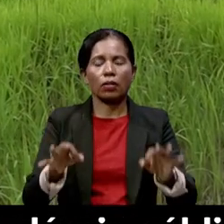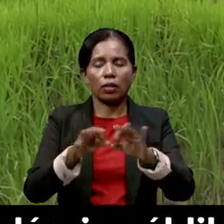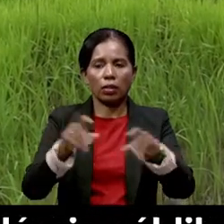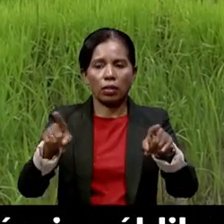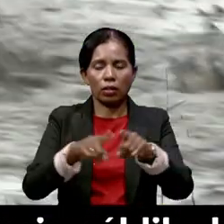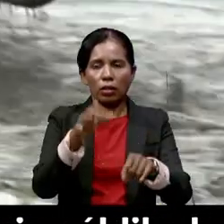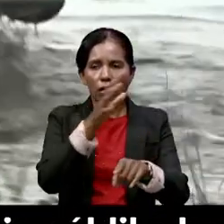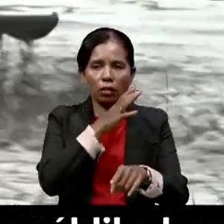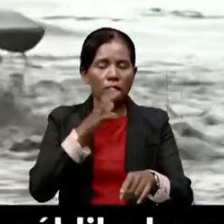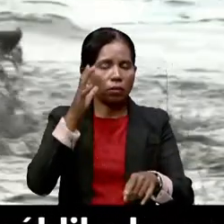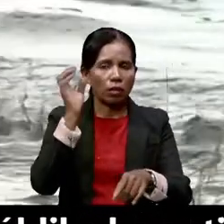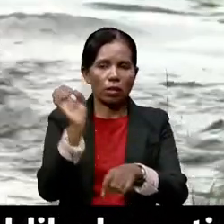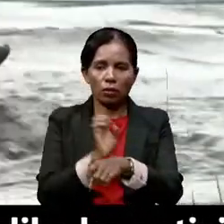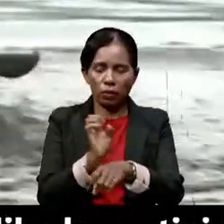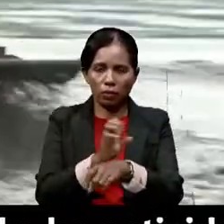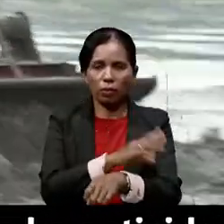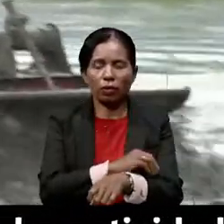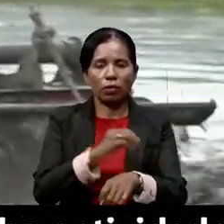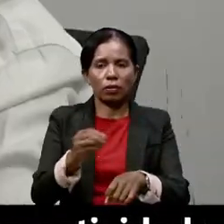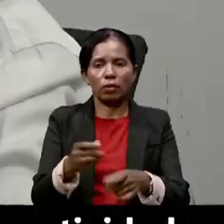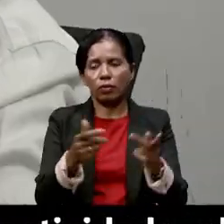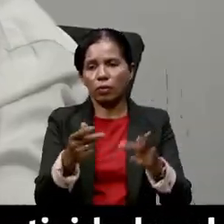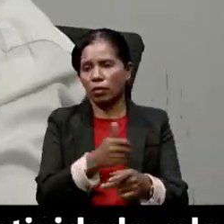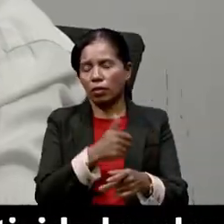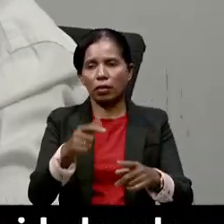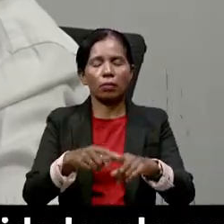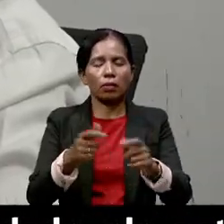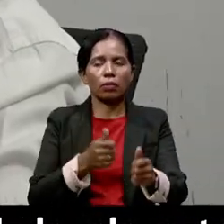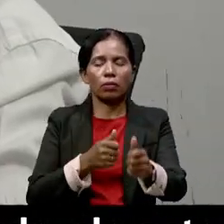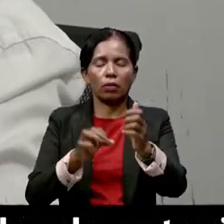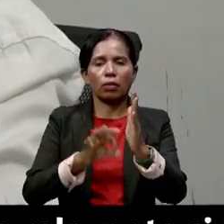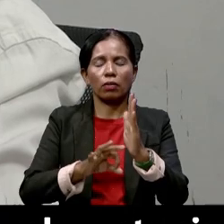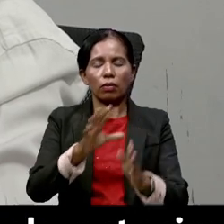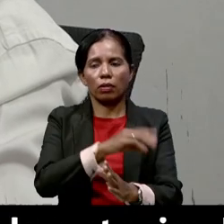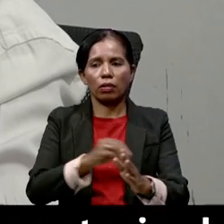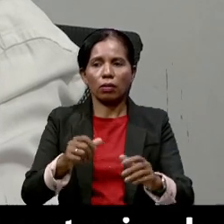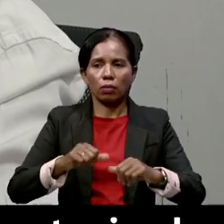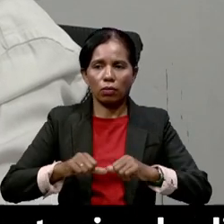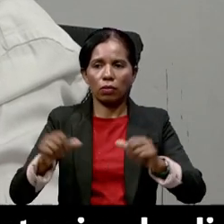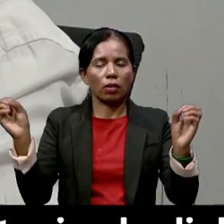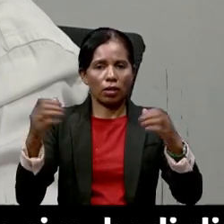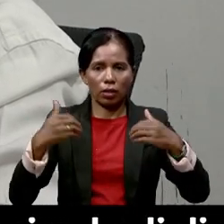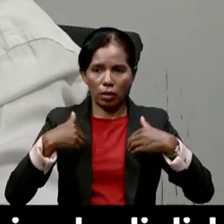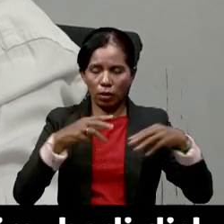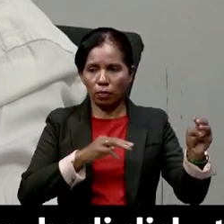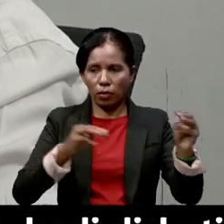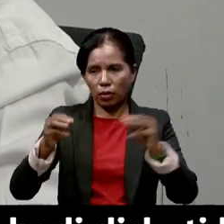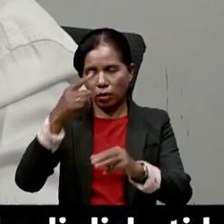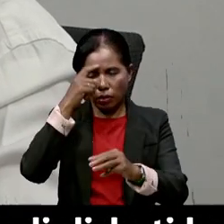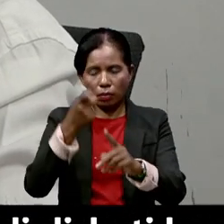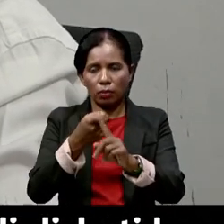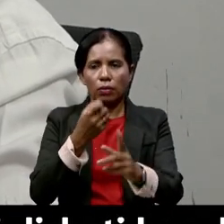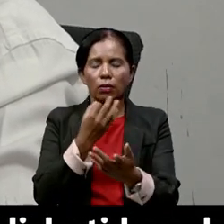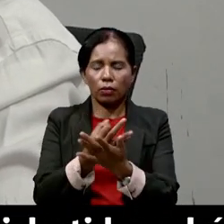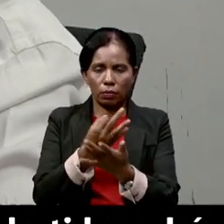setor agricultura, economia, turismo, no setor sira seluk, mas betuir fontil, setor sira ne, continua lá a mudança, tamba metade russa e orçamento